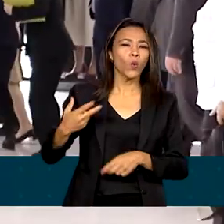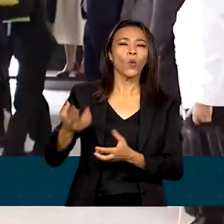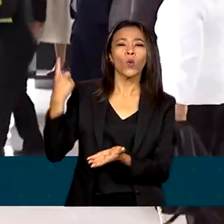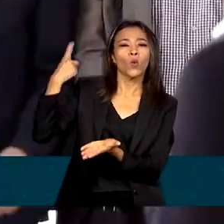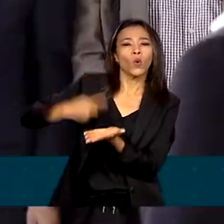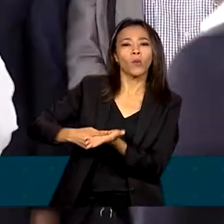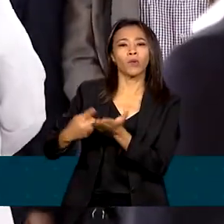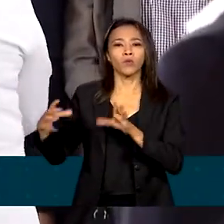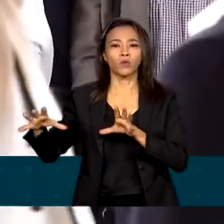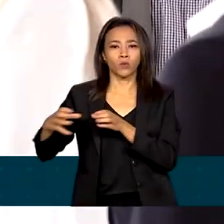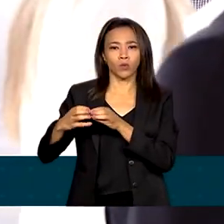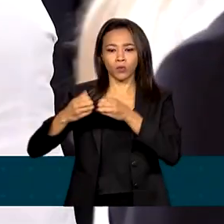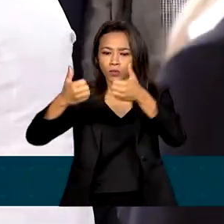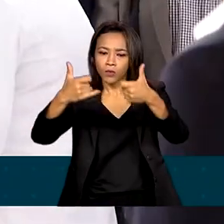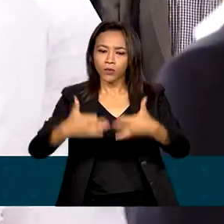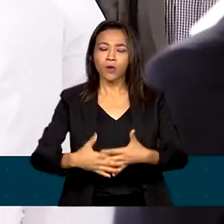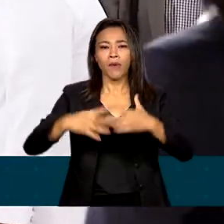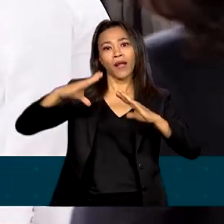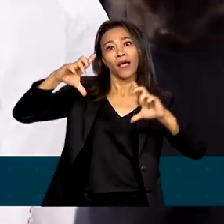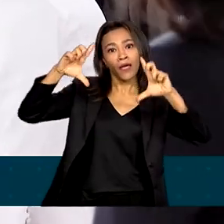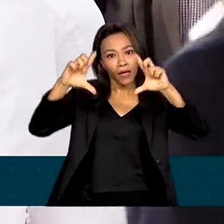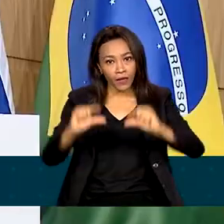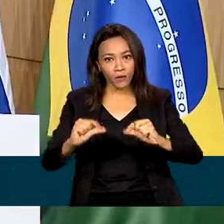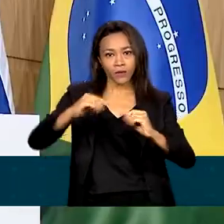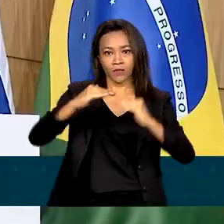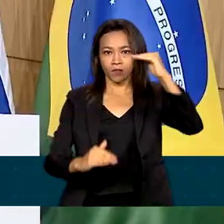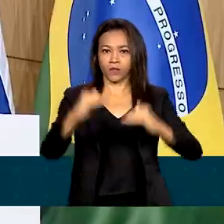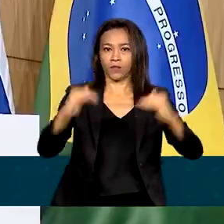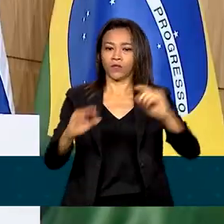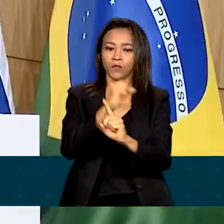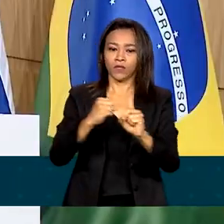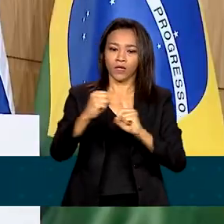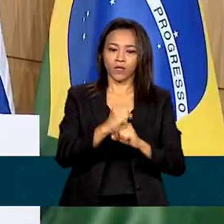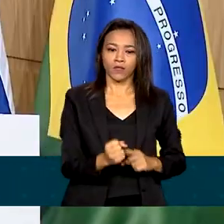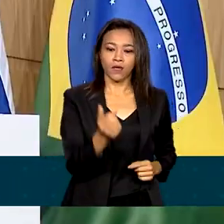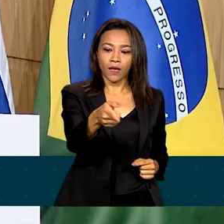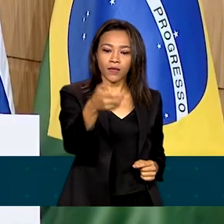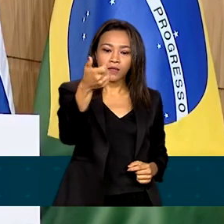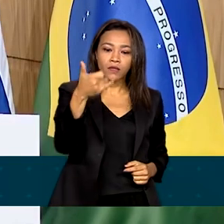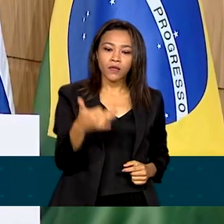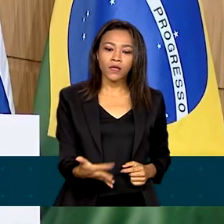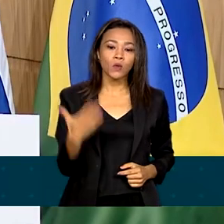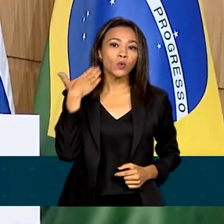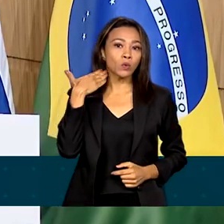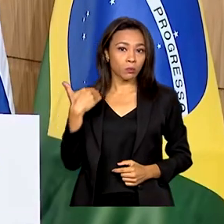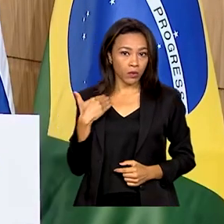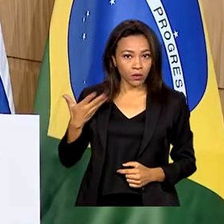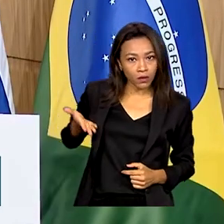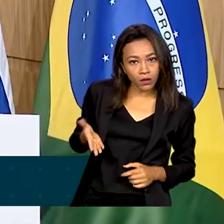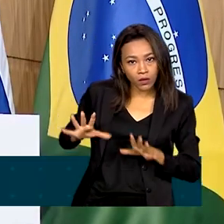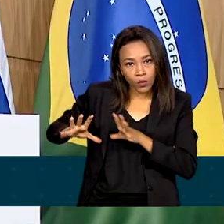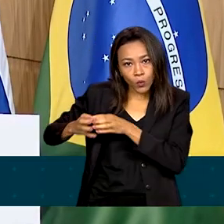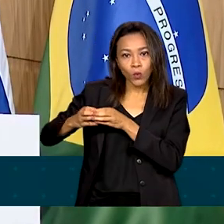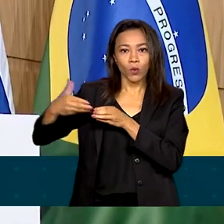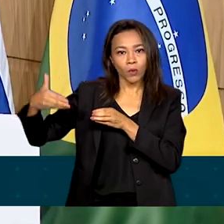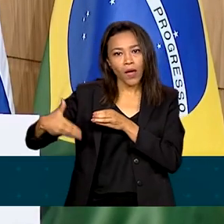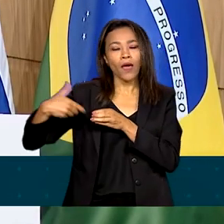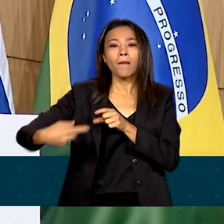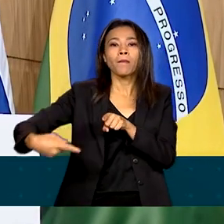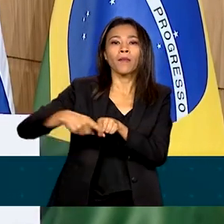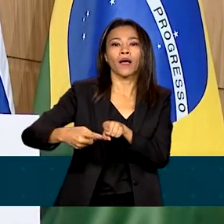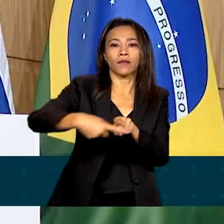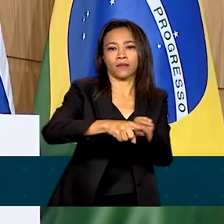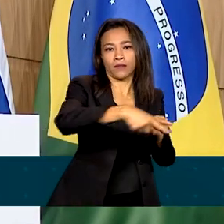para diminuir as desigualdades sociais. O Banco dos BRICS é uma instituição parceira do Brasil e